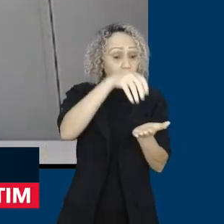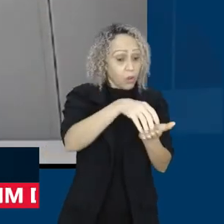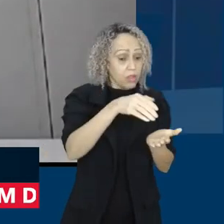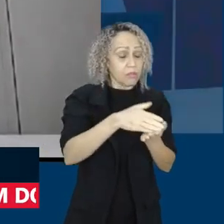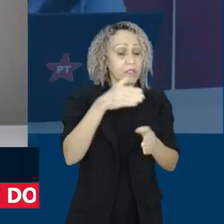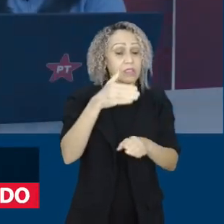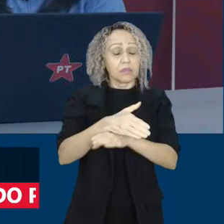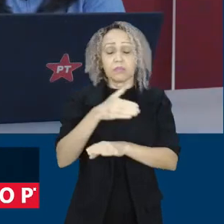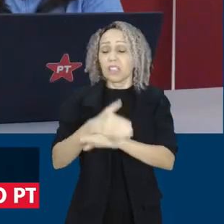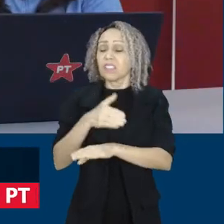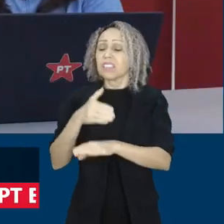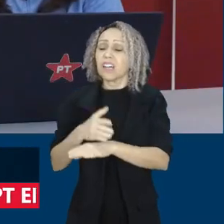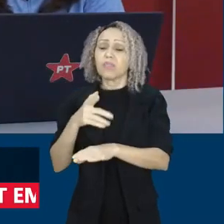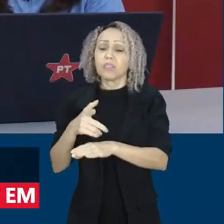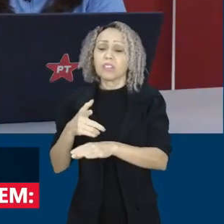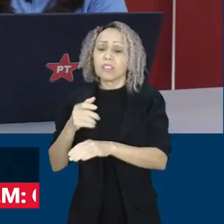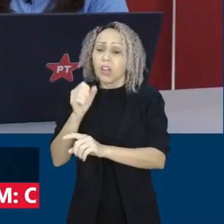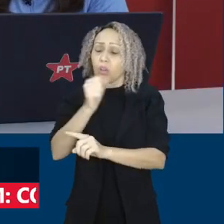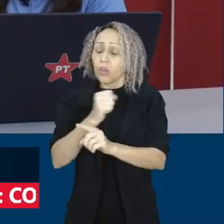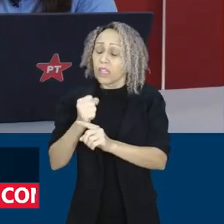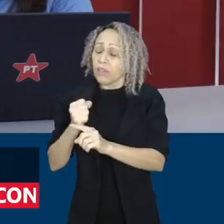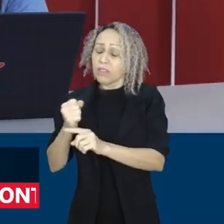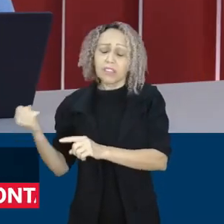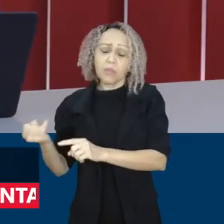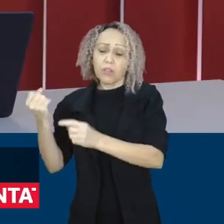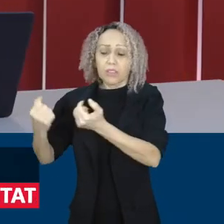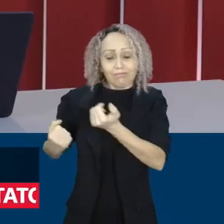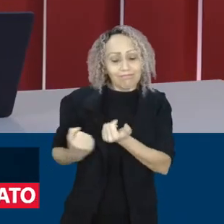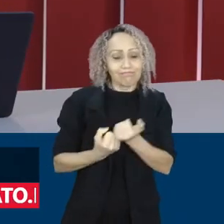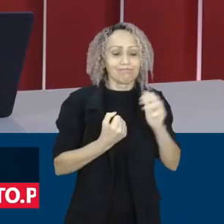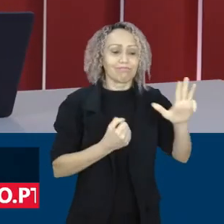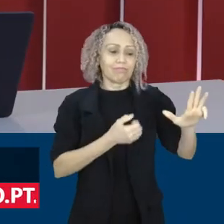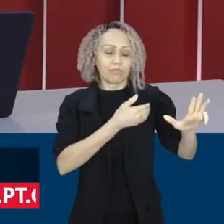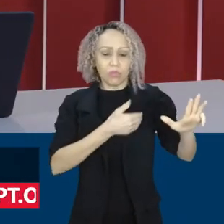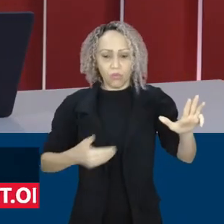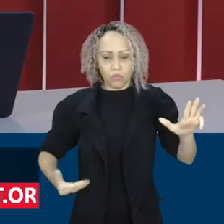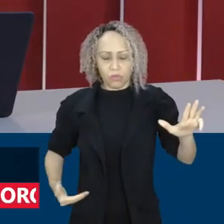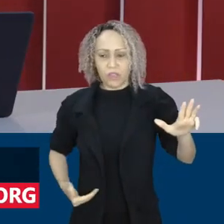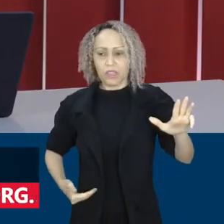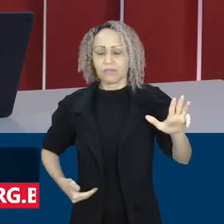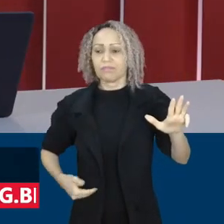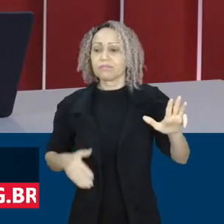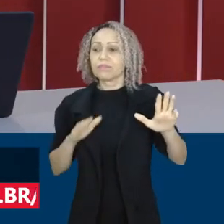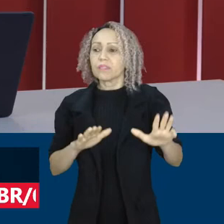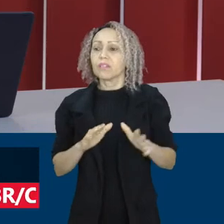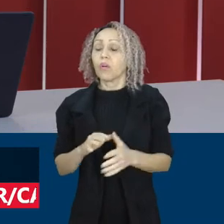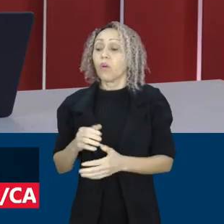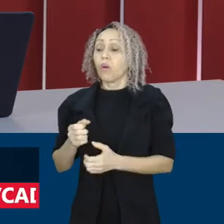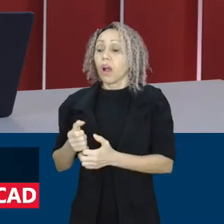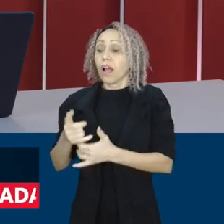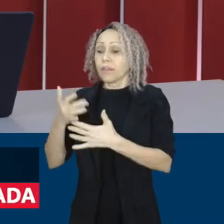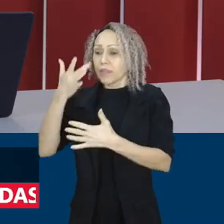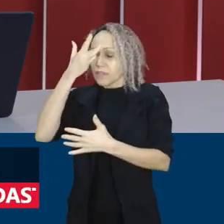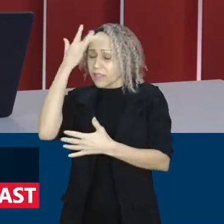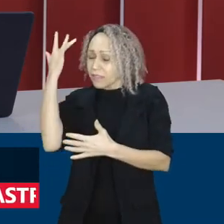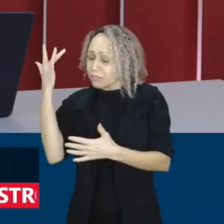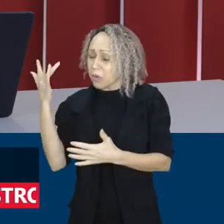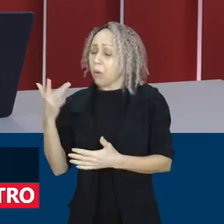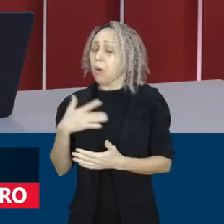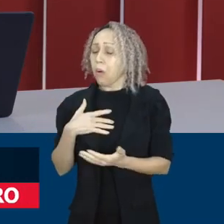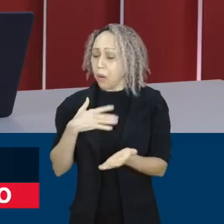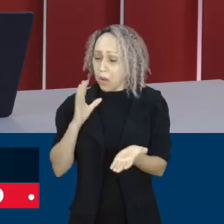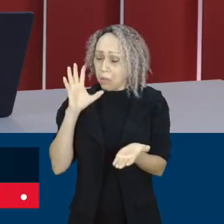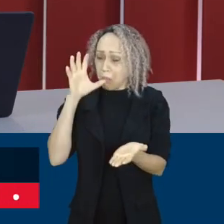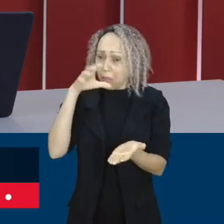Lula pessoal tá elogiando também aqui a iniciativa conselho de participação social ótima iniciativa nessa